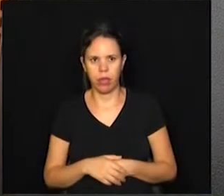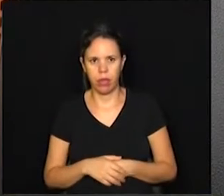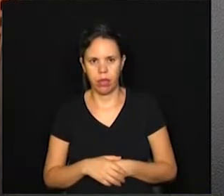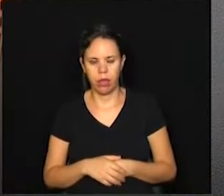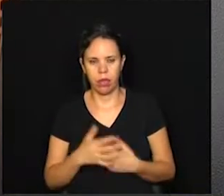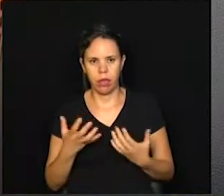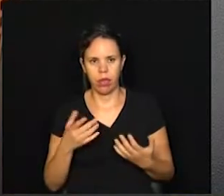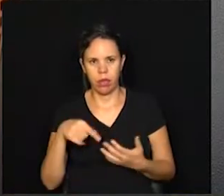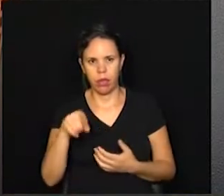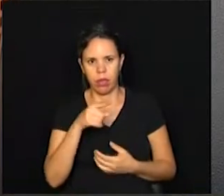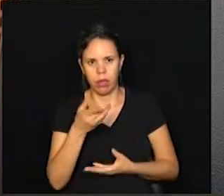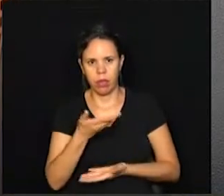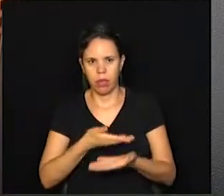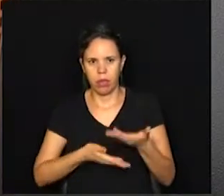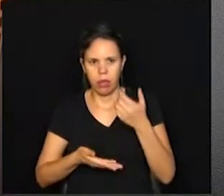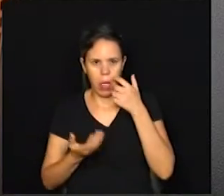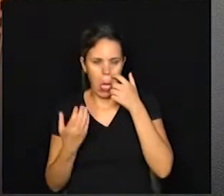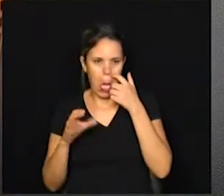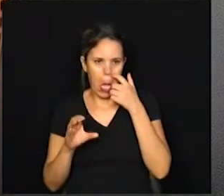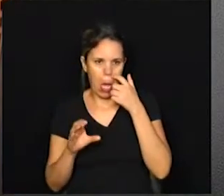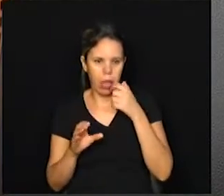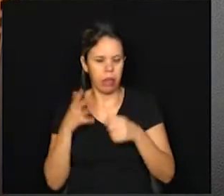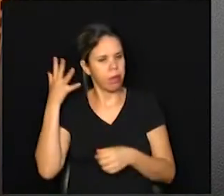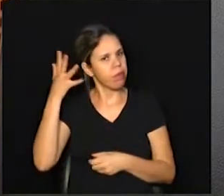quero que você compartilhe essa